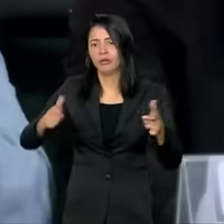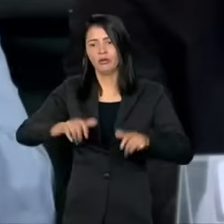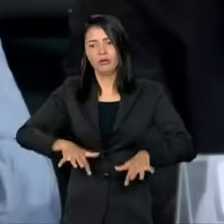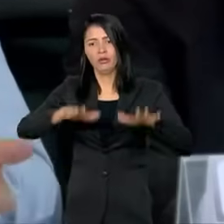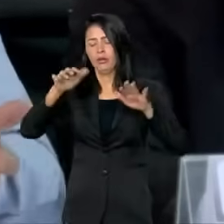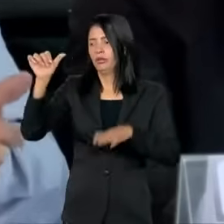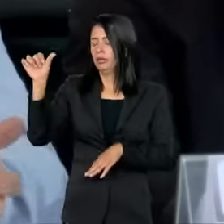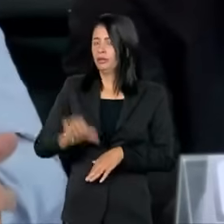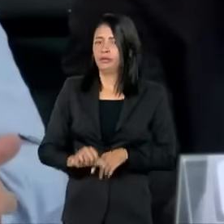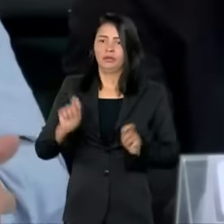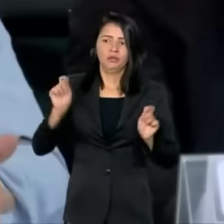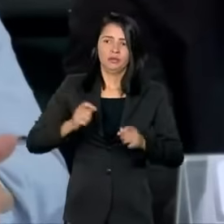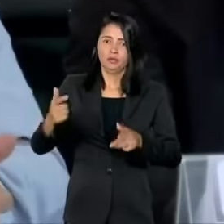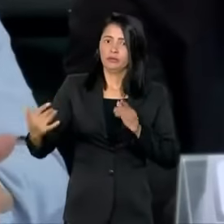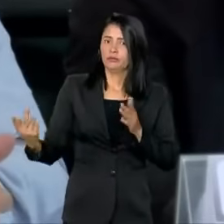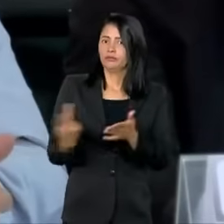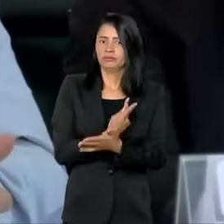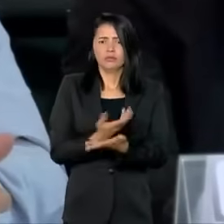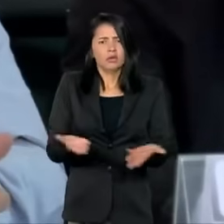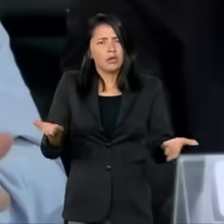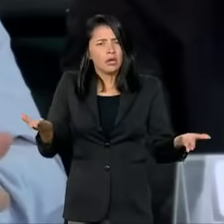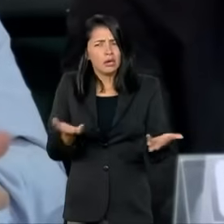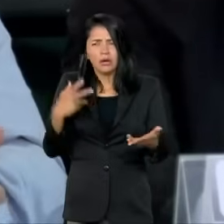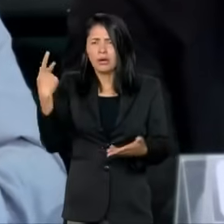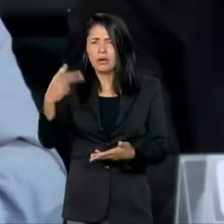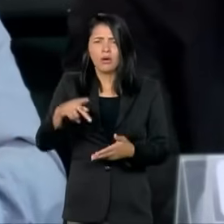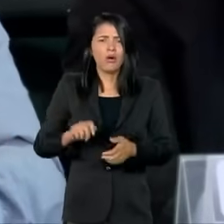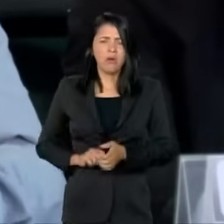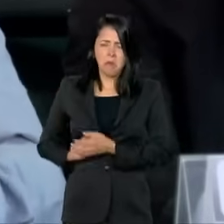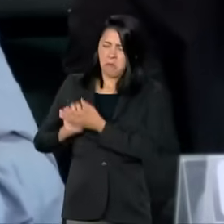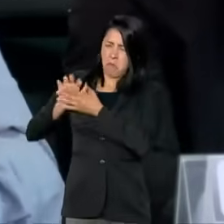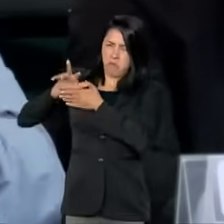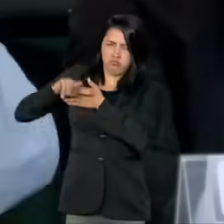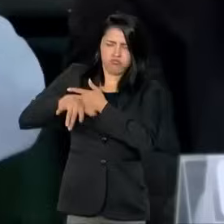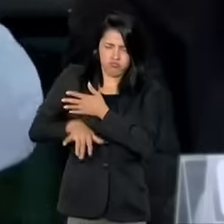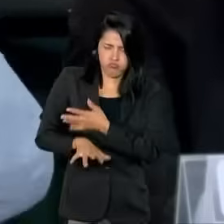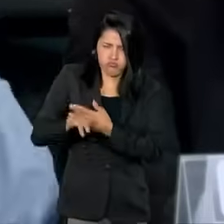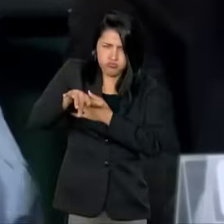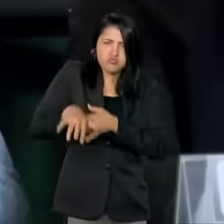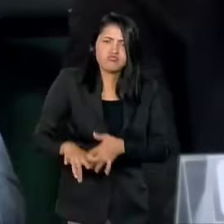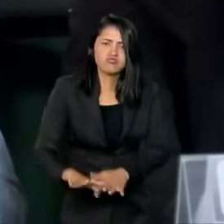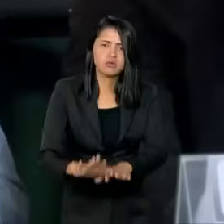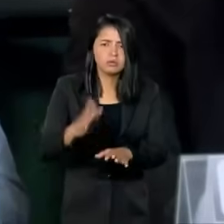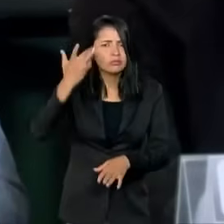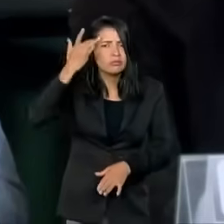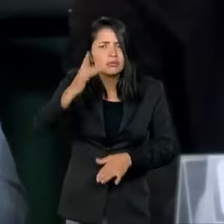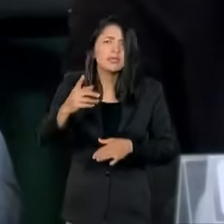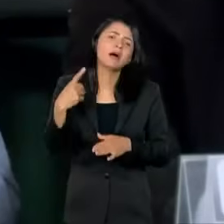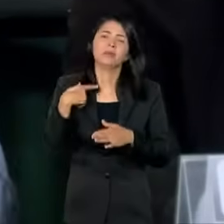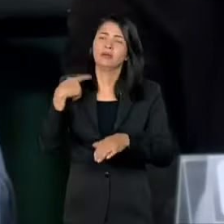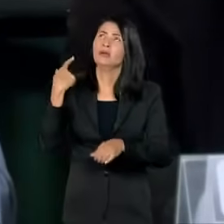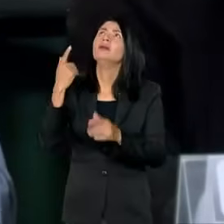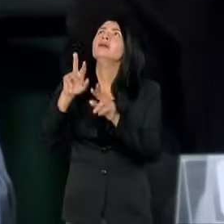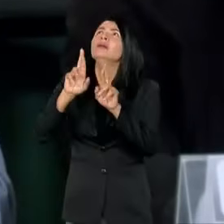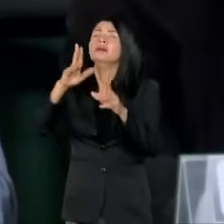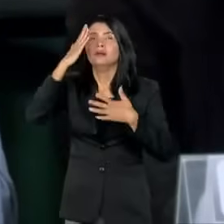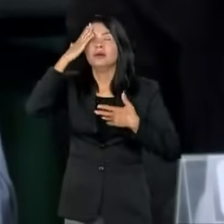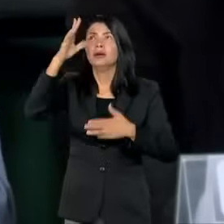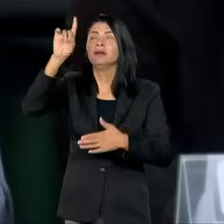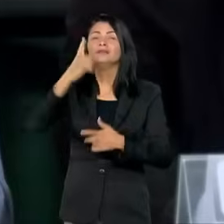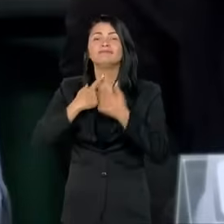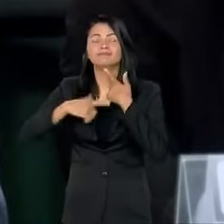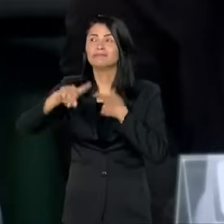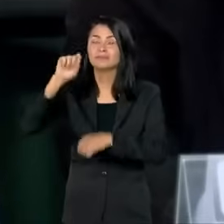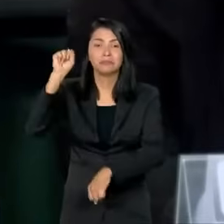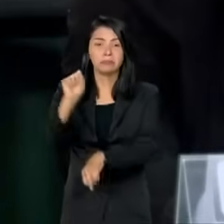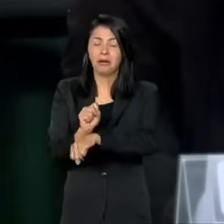desgraça maior, e aconteceu essa agora, dessa tromba d'água que a gente não sabe e Deus queira que pare. Eu digo sempre que eu